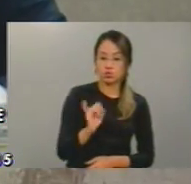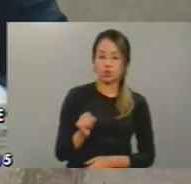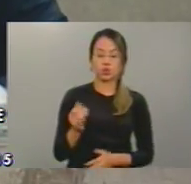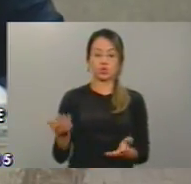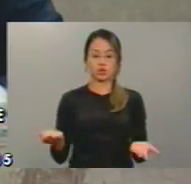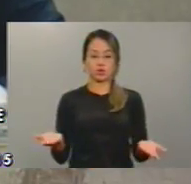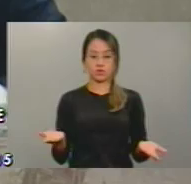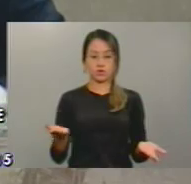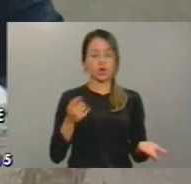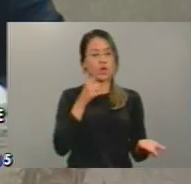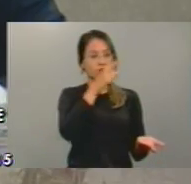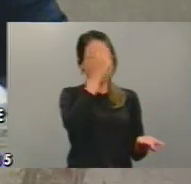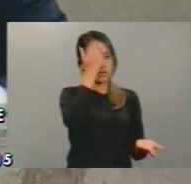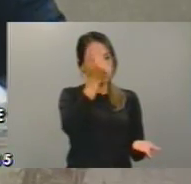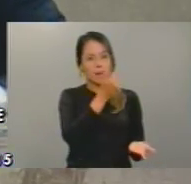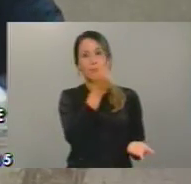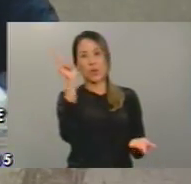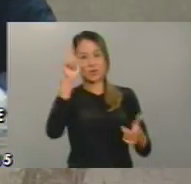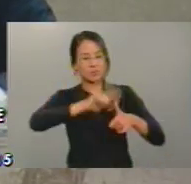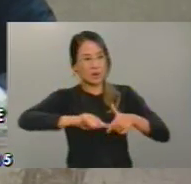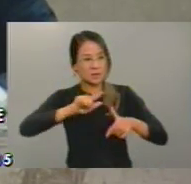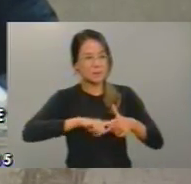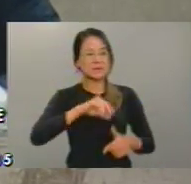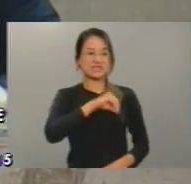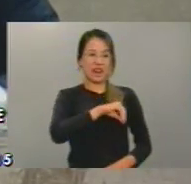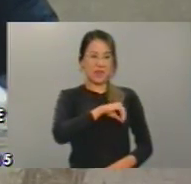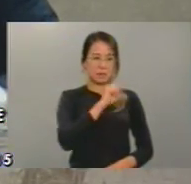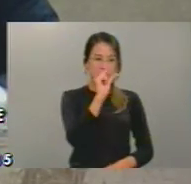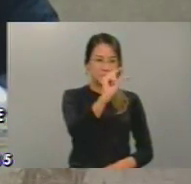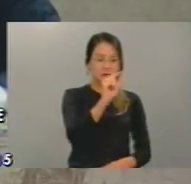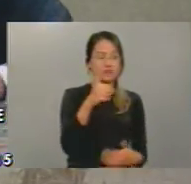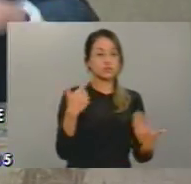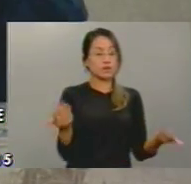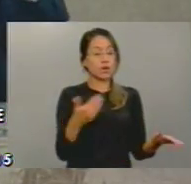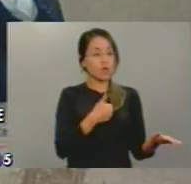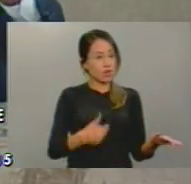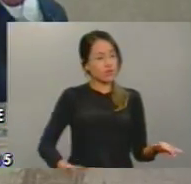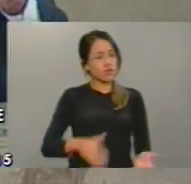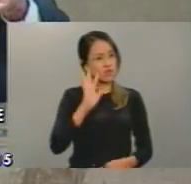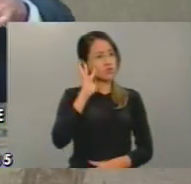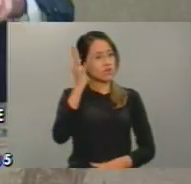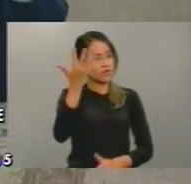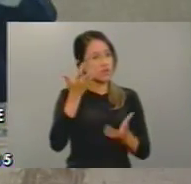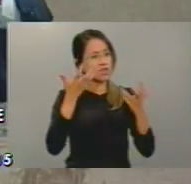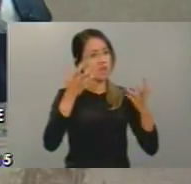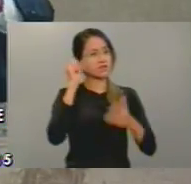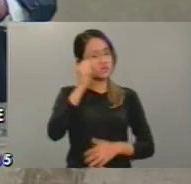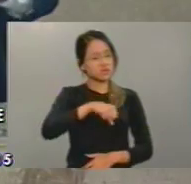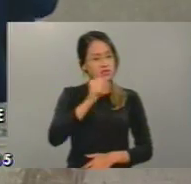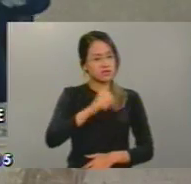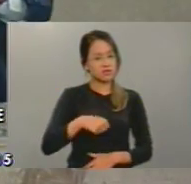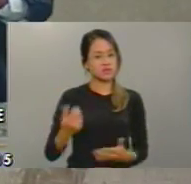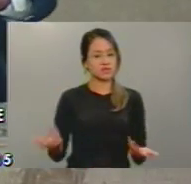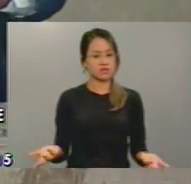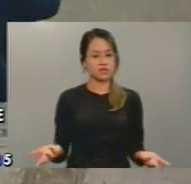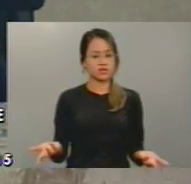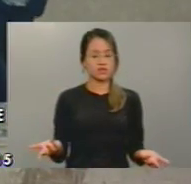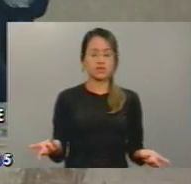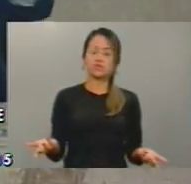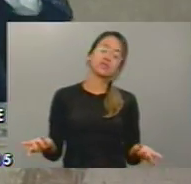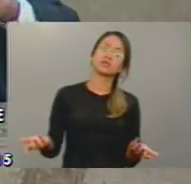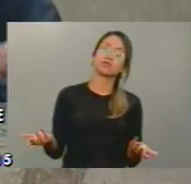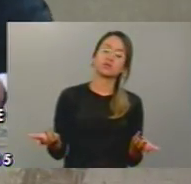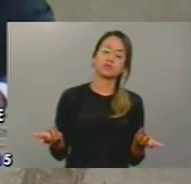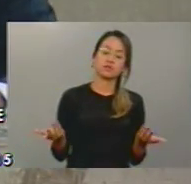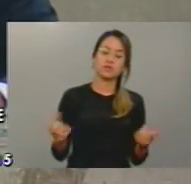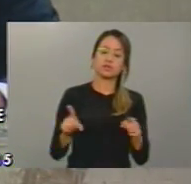Excelência sabe que é um outro problema, e que o governo do Estado já apresentou, salvo engano, já apresentou, inclusive, a